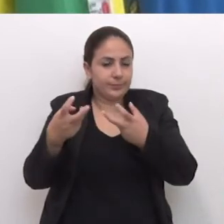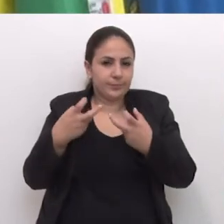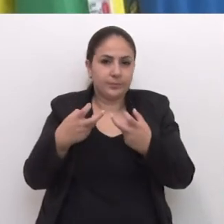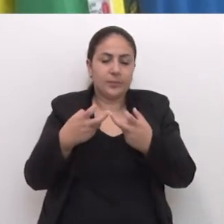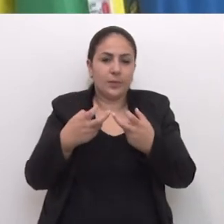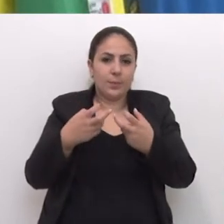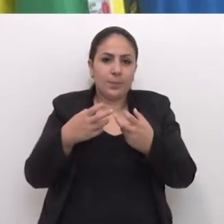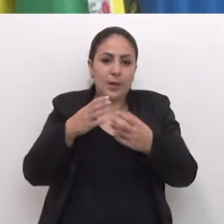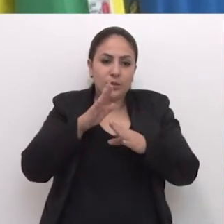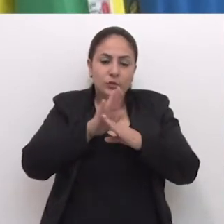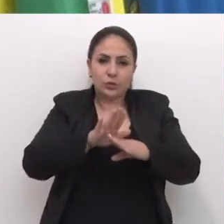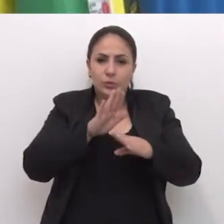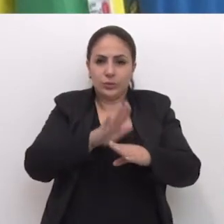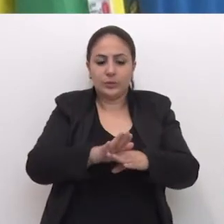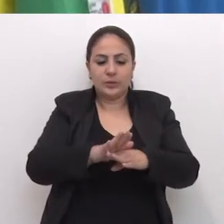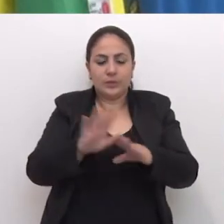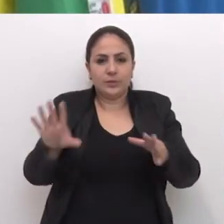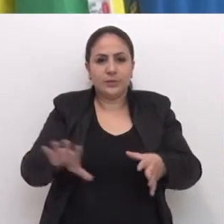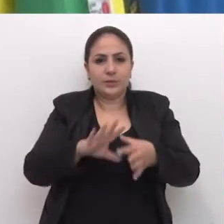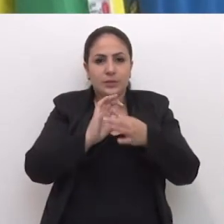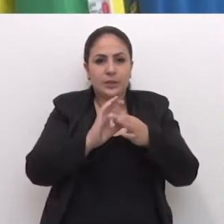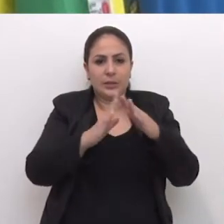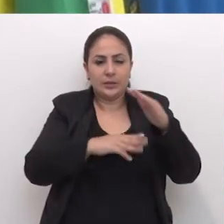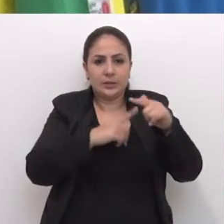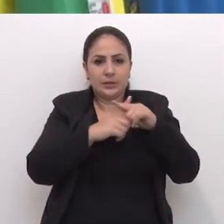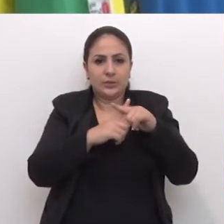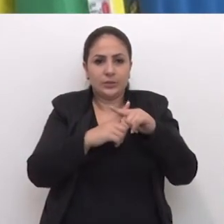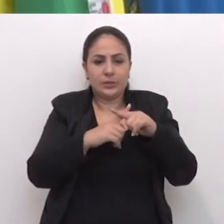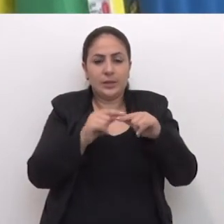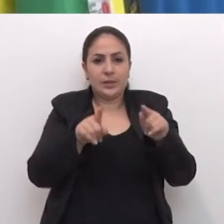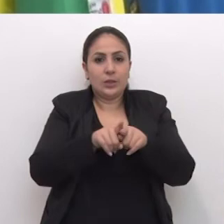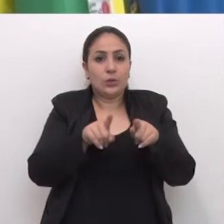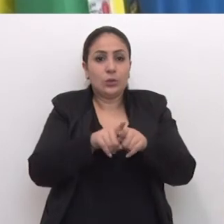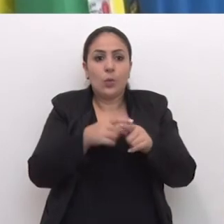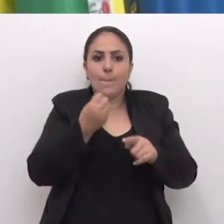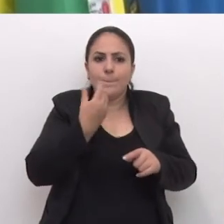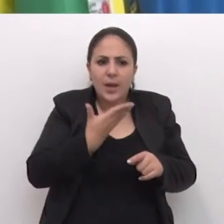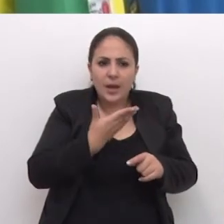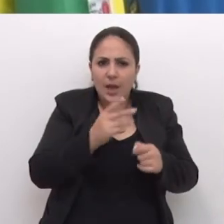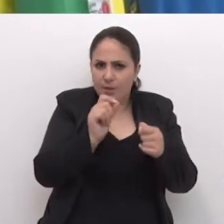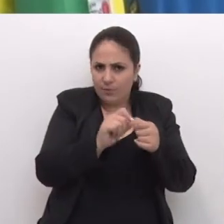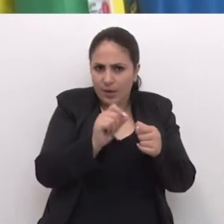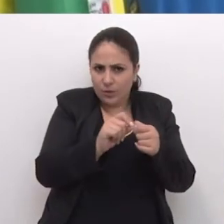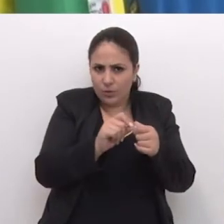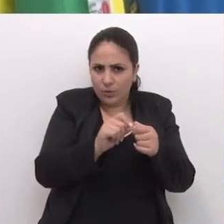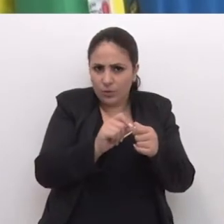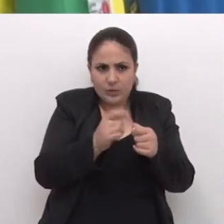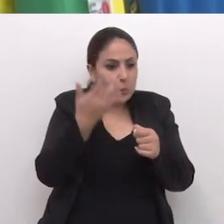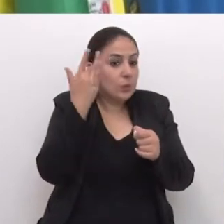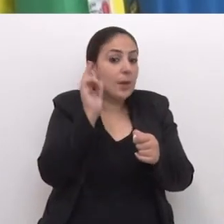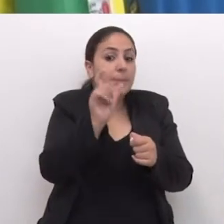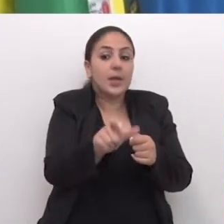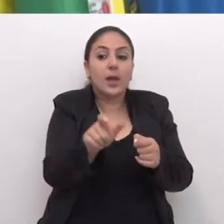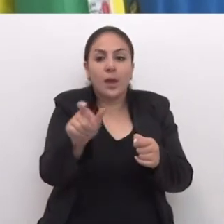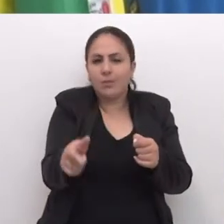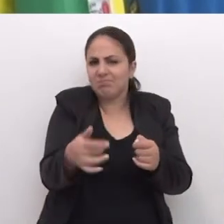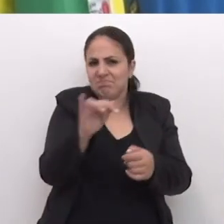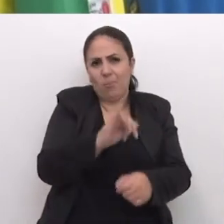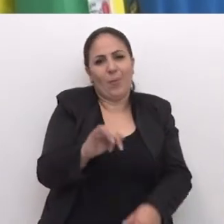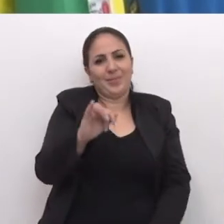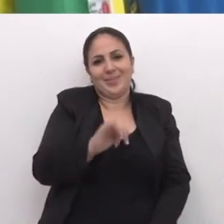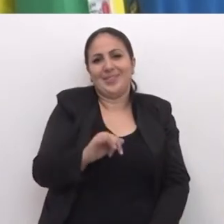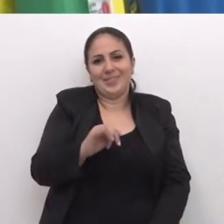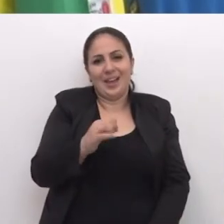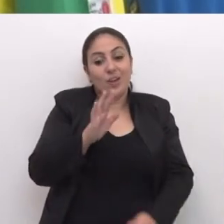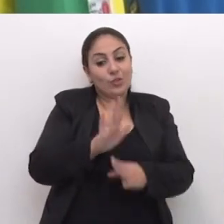isso como uma obra de caridade vinculada à igreja. E o bem é feito, não interessa a quem. Importante, né, que exercitamos